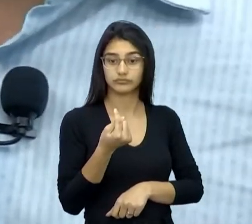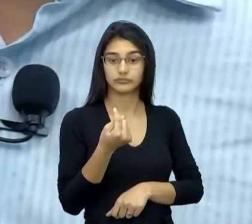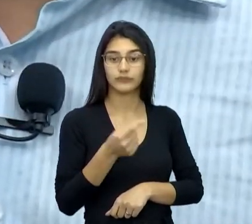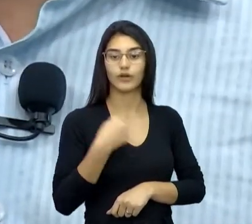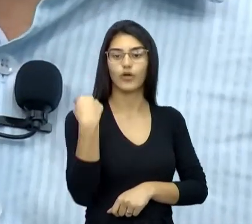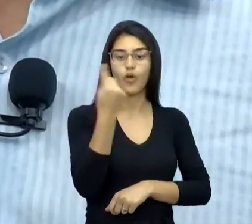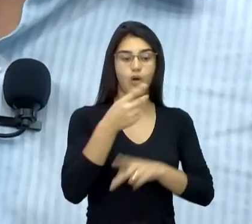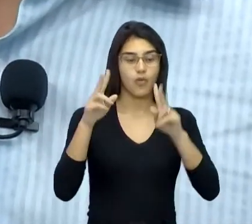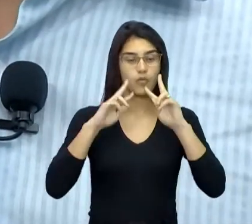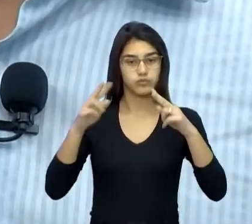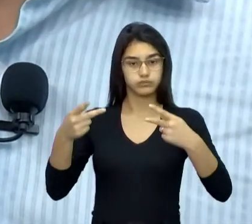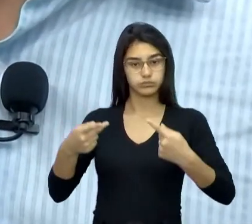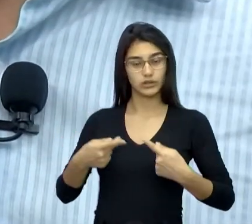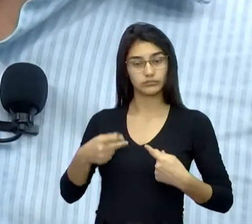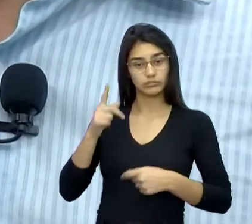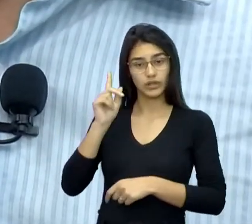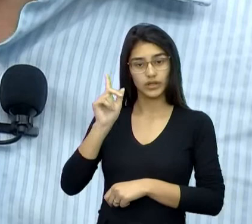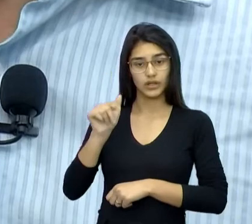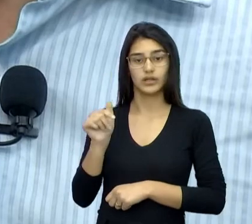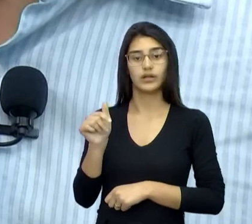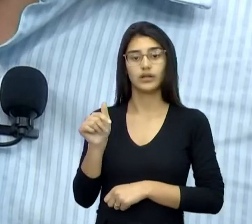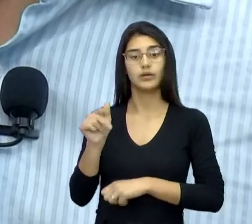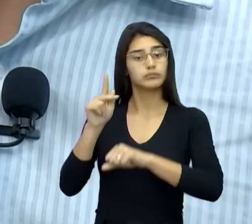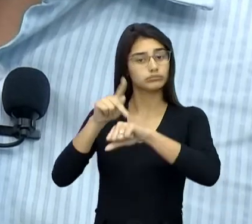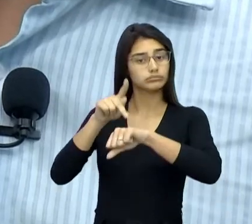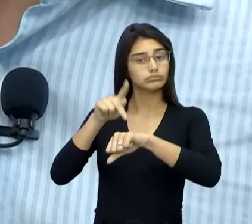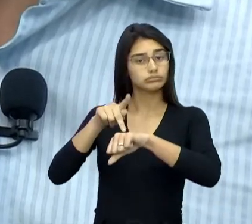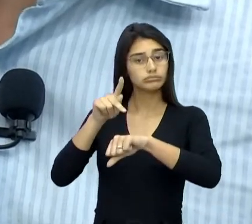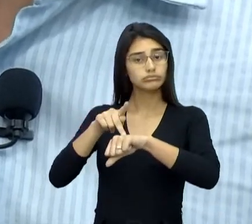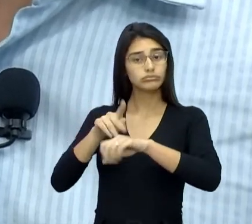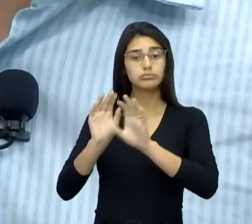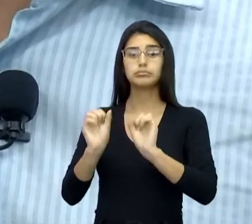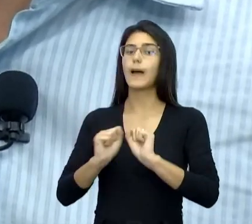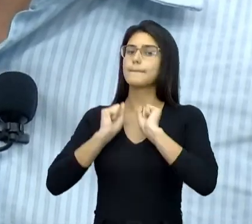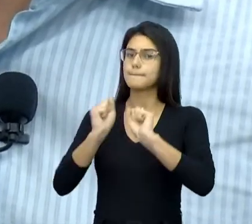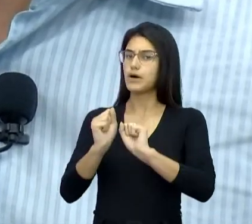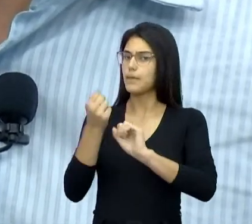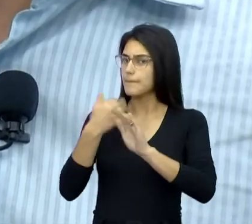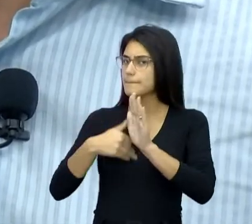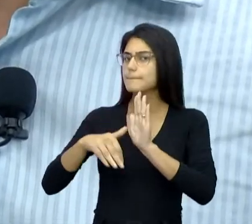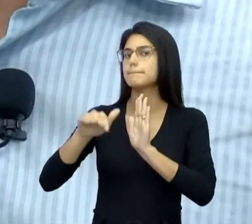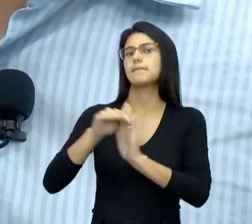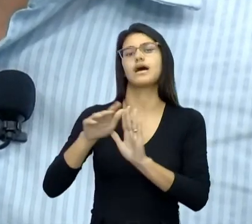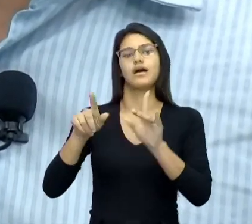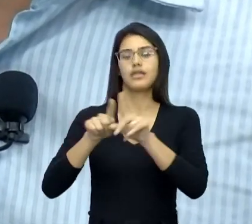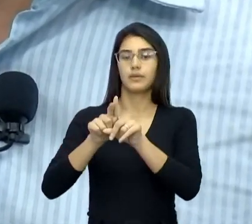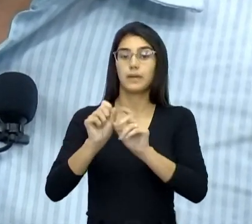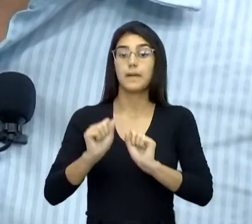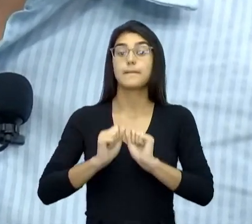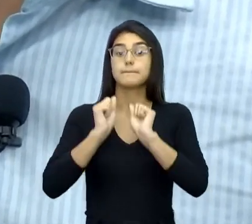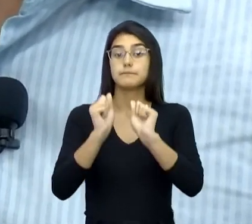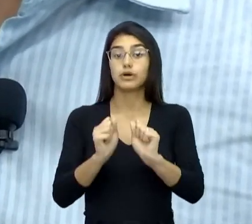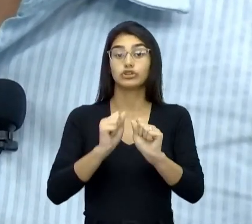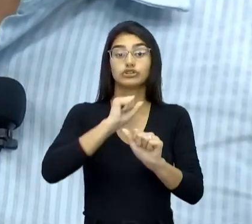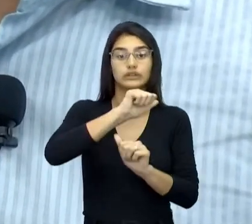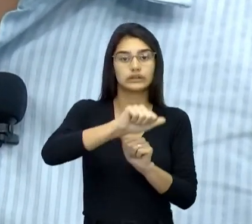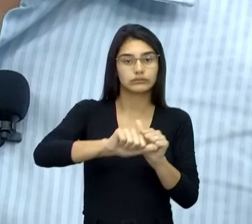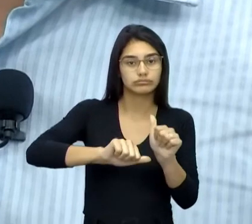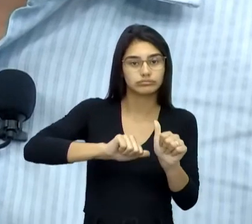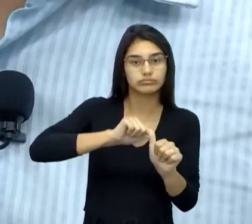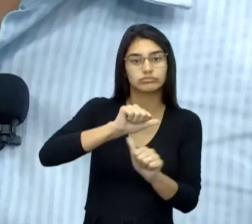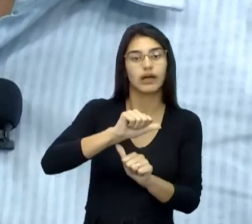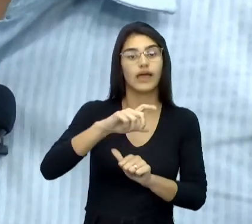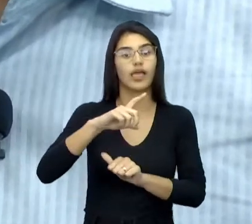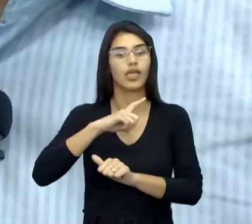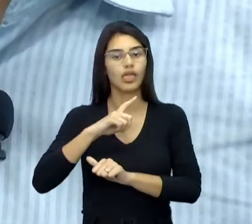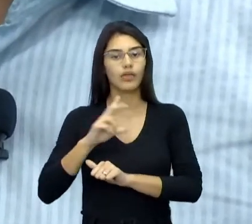nossa espécie, isso aqui é uma pedra, mas pode ser muito mais que isso. Ela pode se transformar e ter